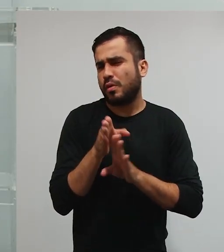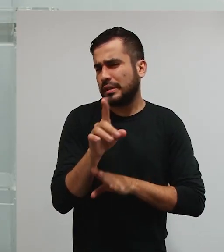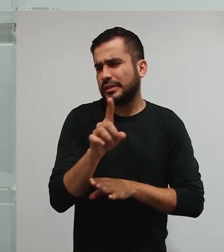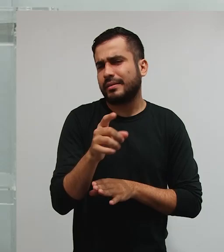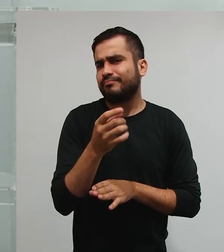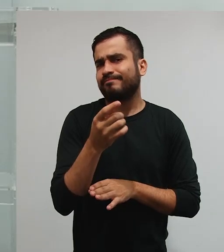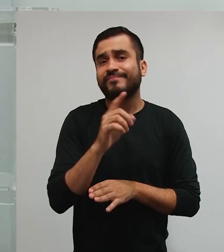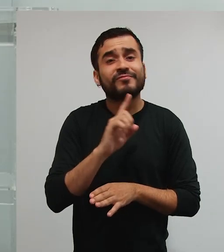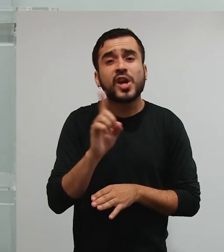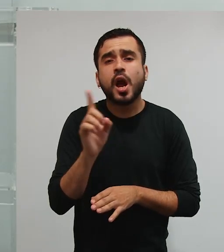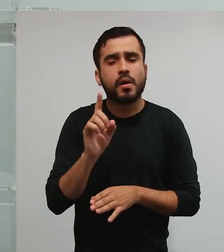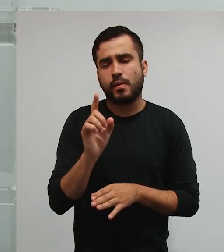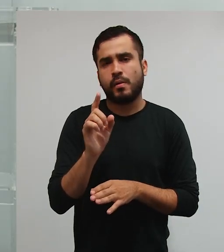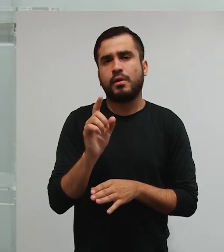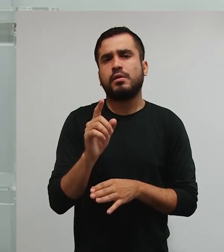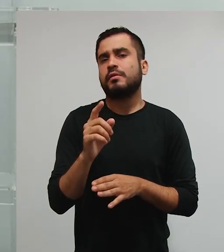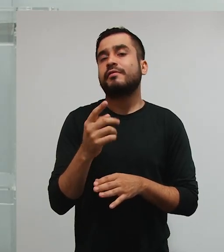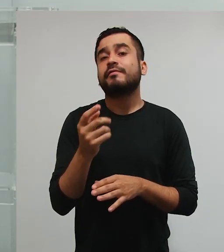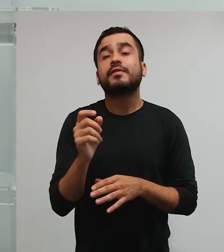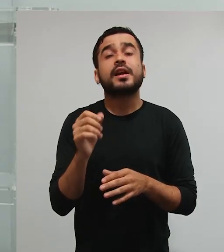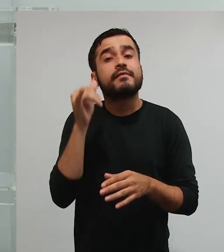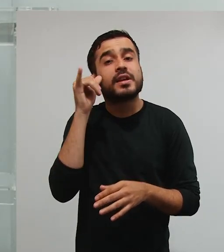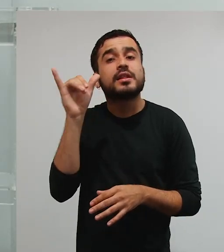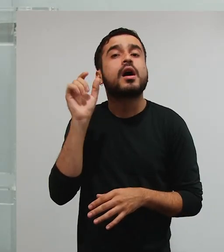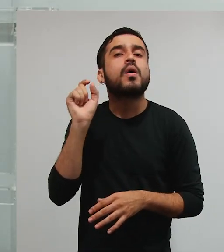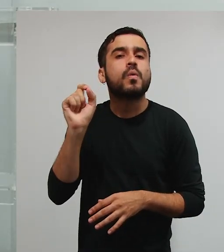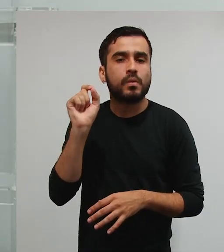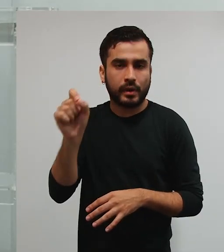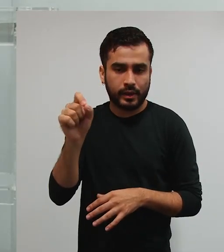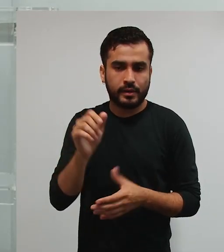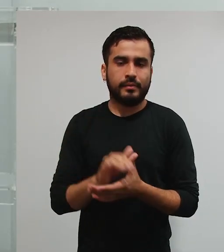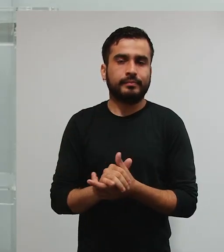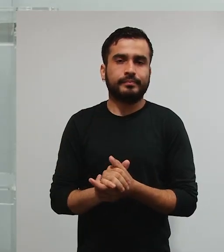Então, o que não fazer? O que não fazer é você ter